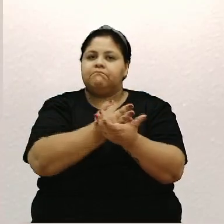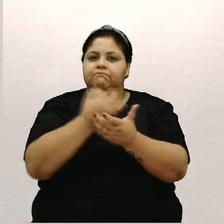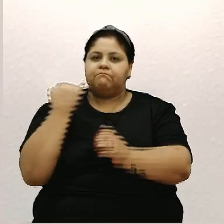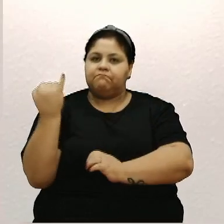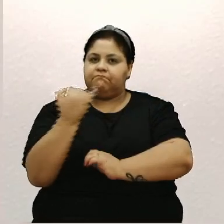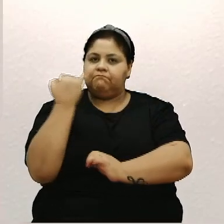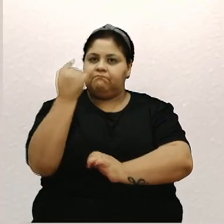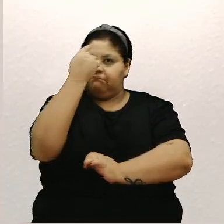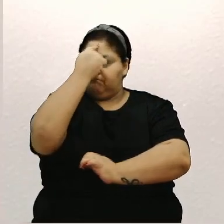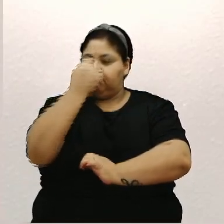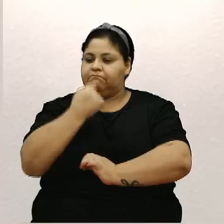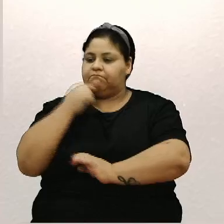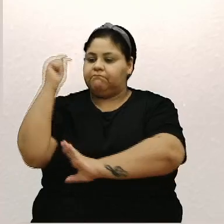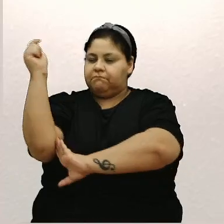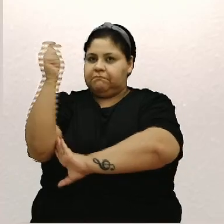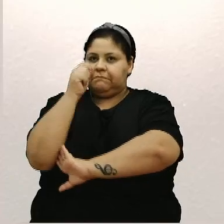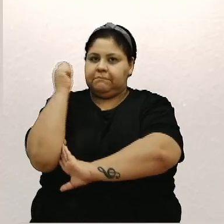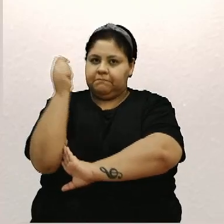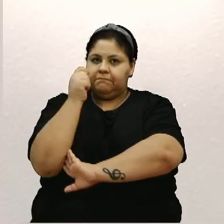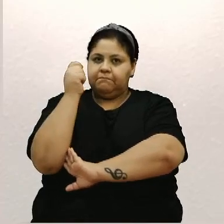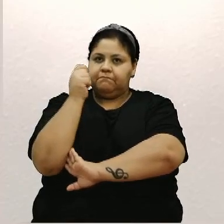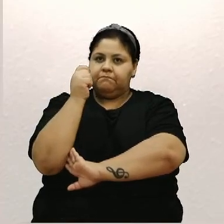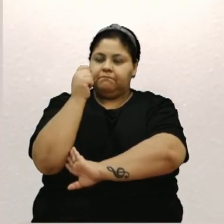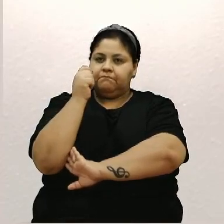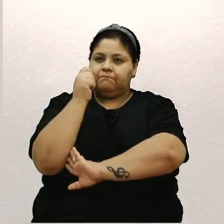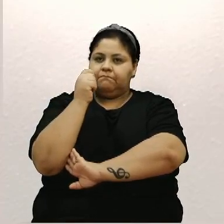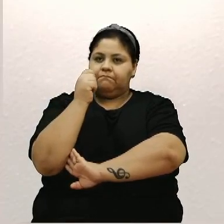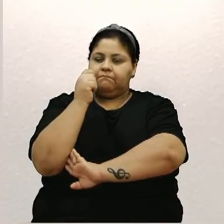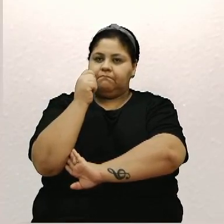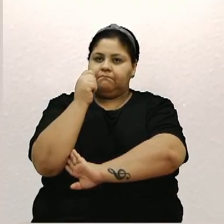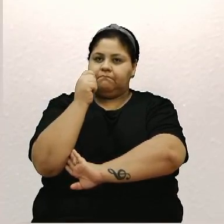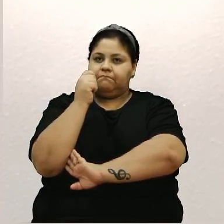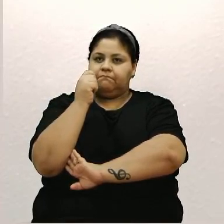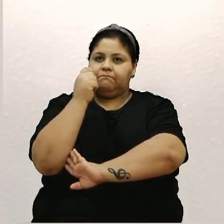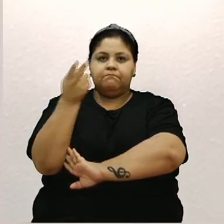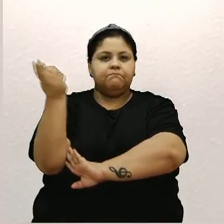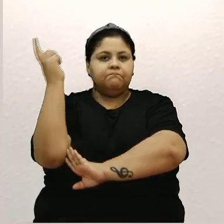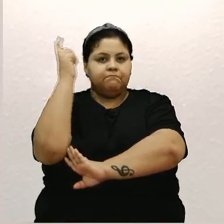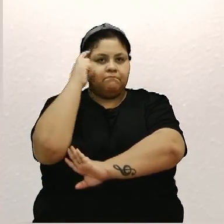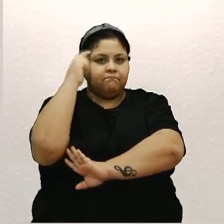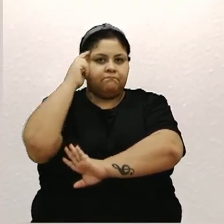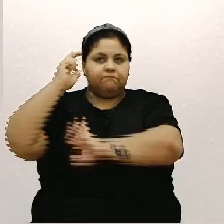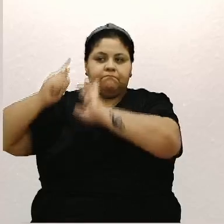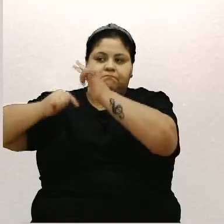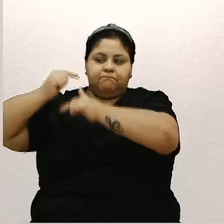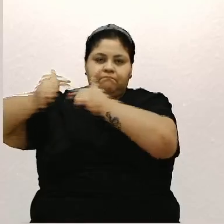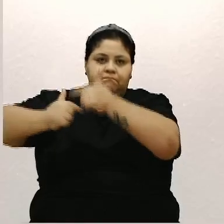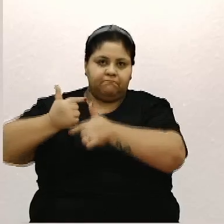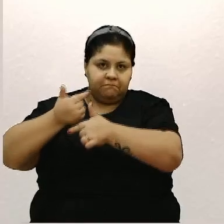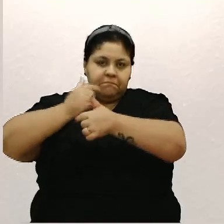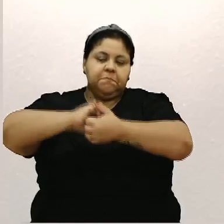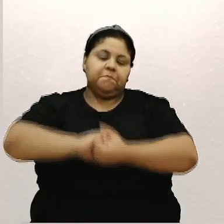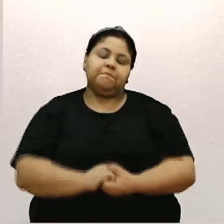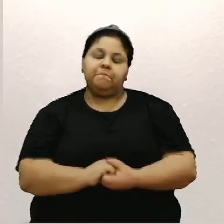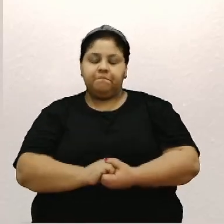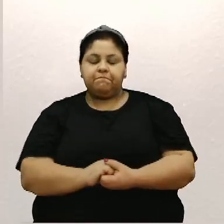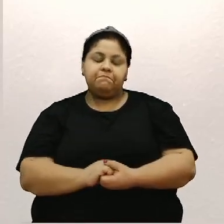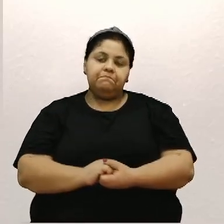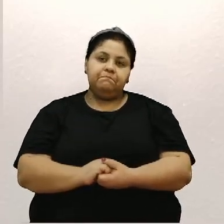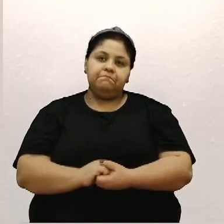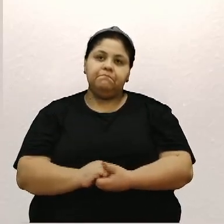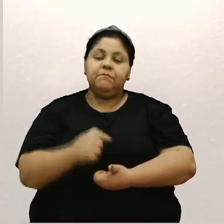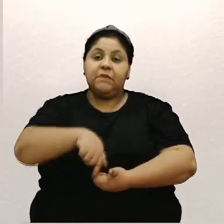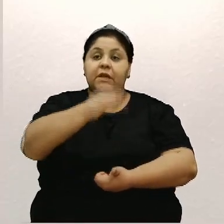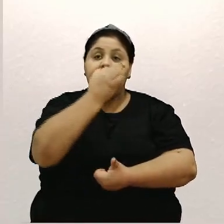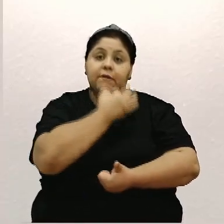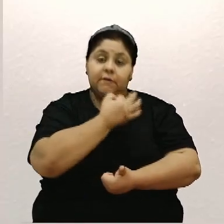da identidade do gaúcho, permeando profundamente sua cultura e tradições. Em Caxias